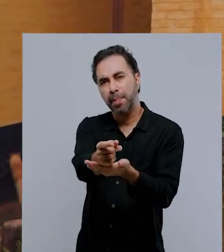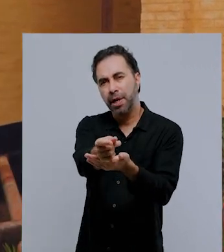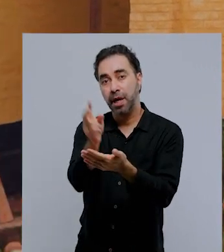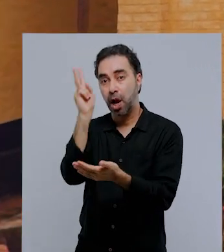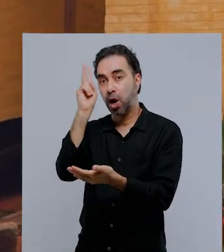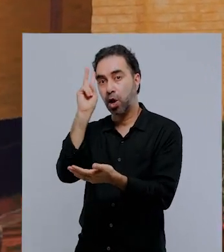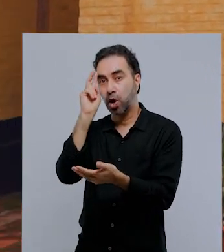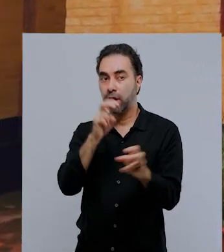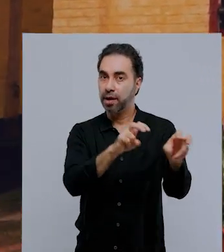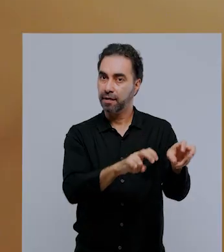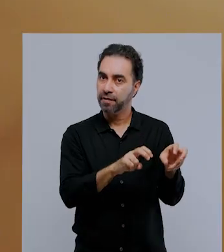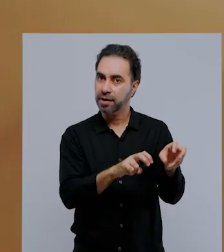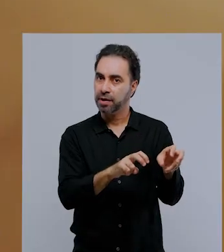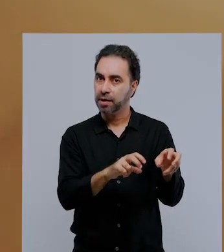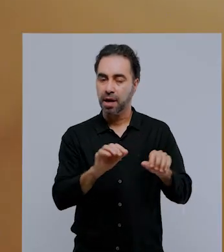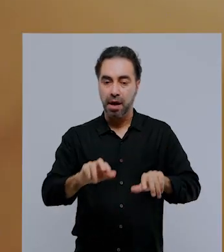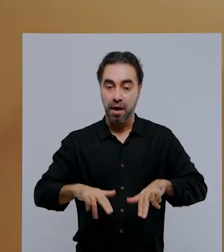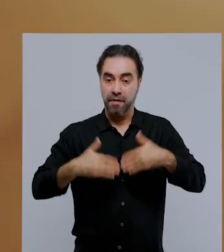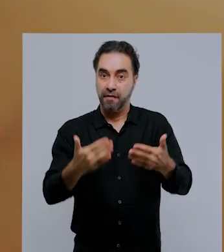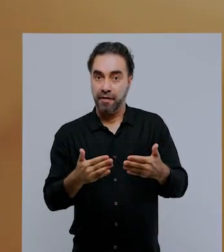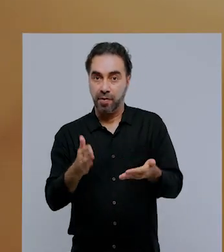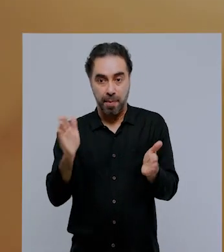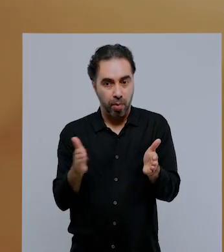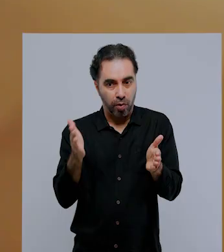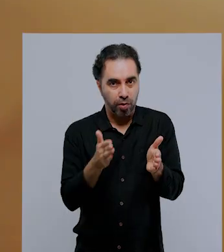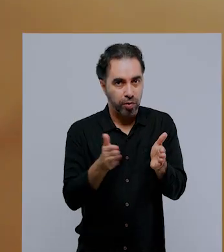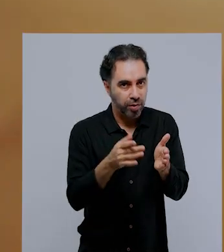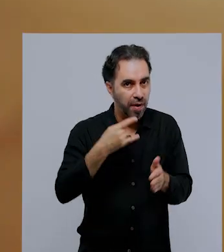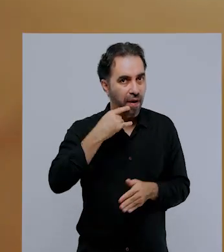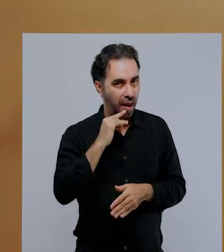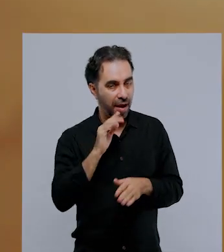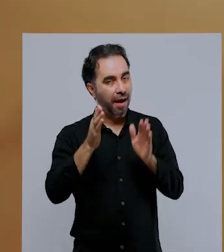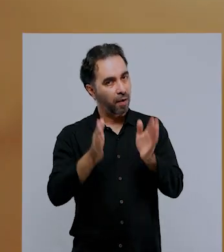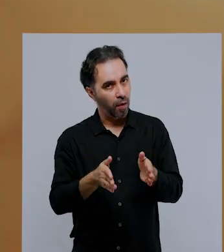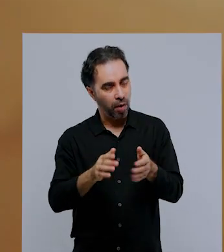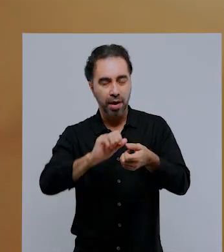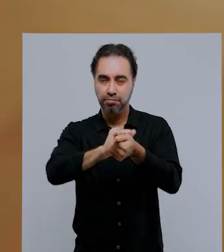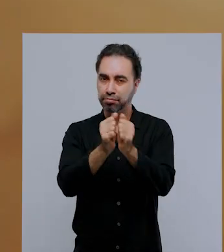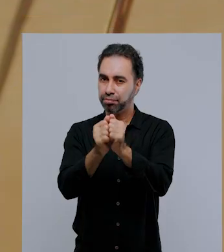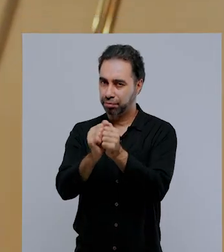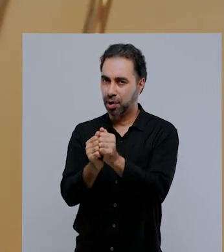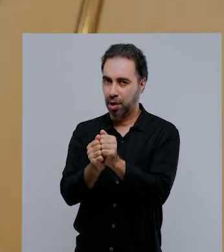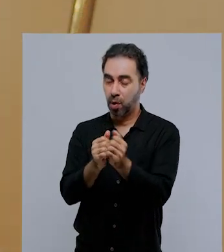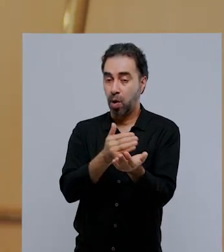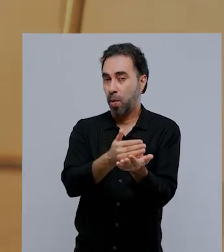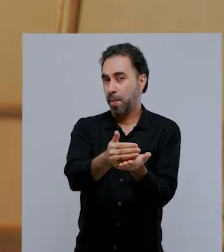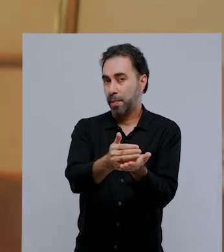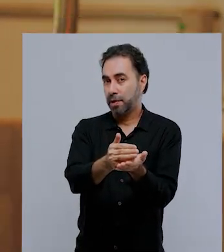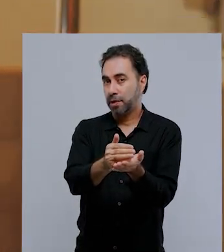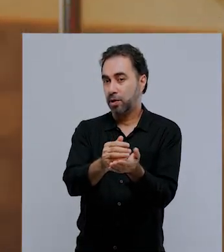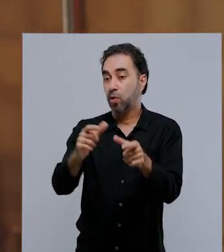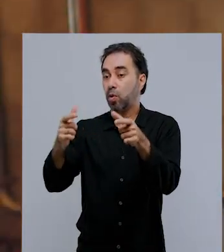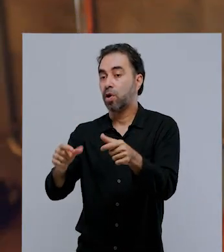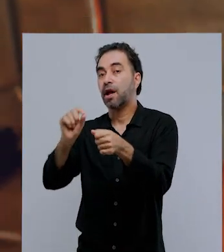Central, reavivando a tradição da produção de cachaça, agora de forma artesanal. Com a inauguração do alambique do